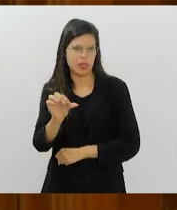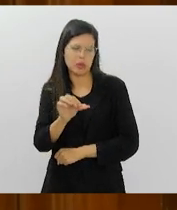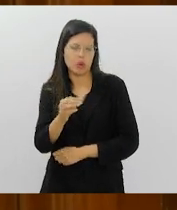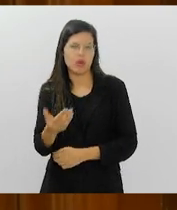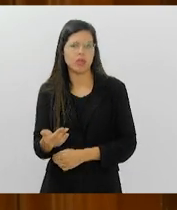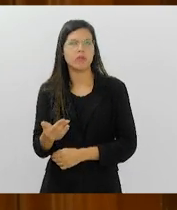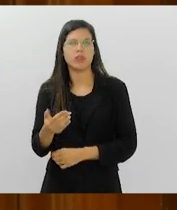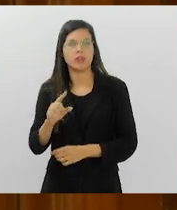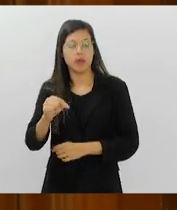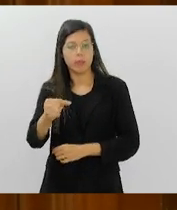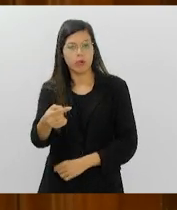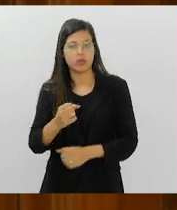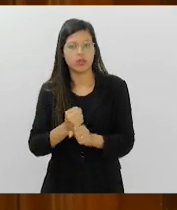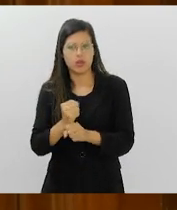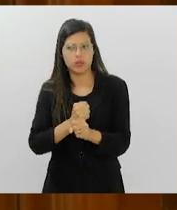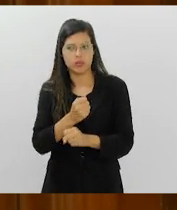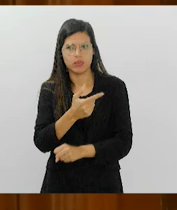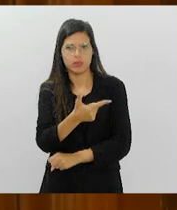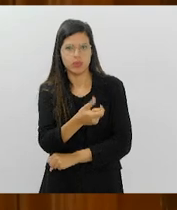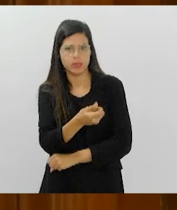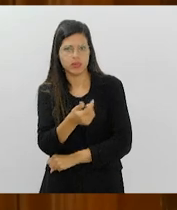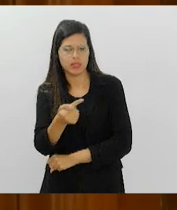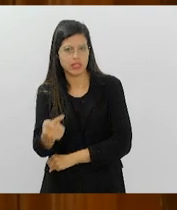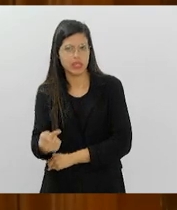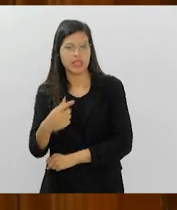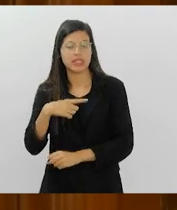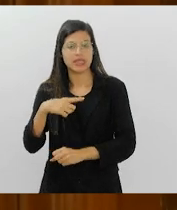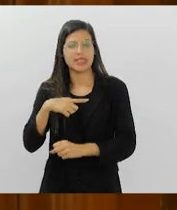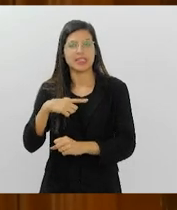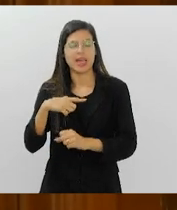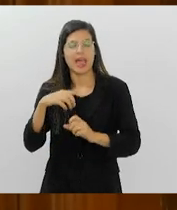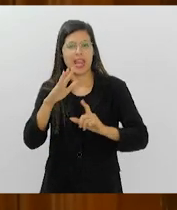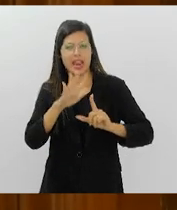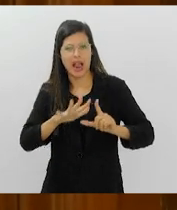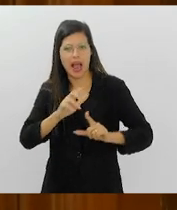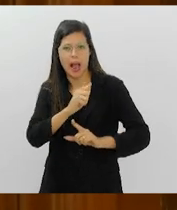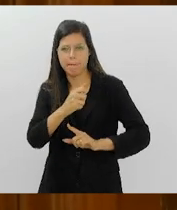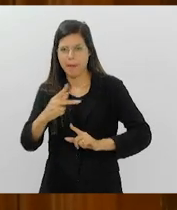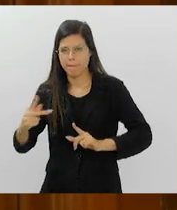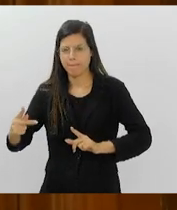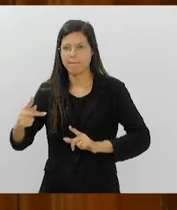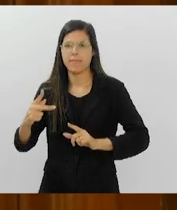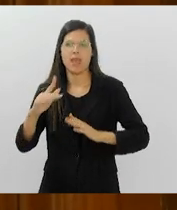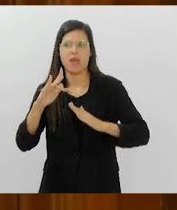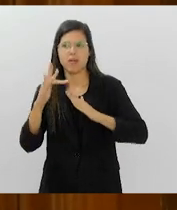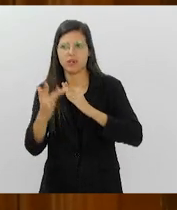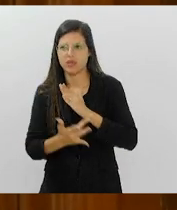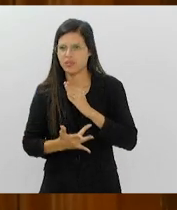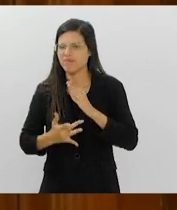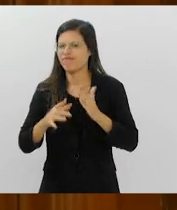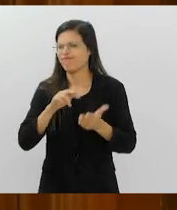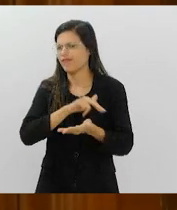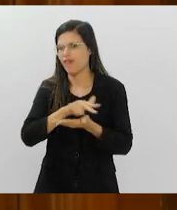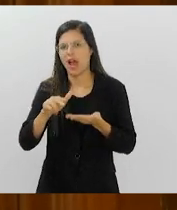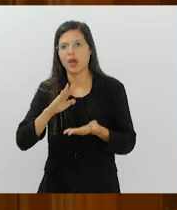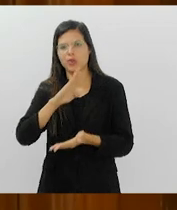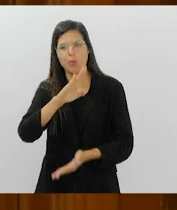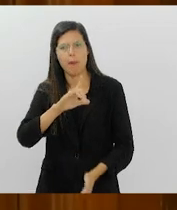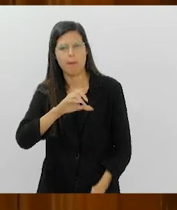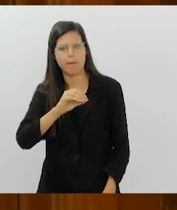tem vários aplicativos e sites como mídias sociais, Discord, blogs, e